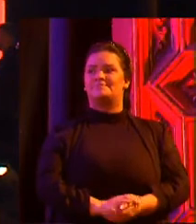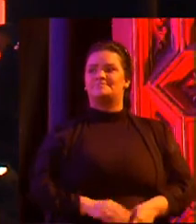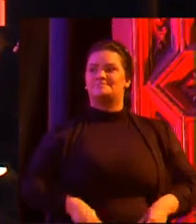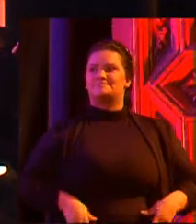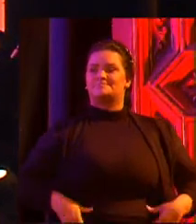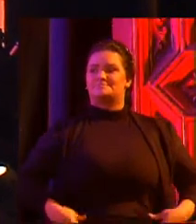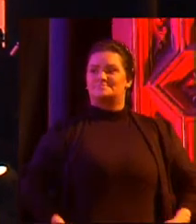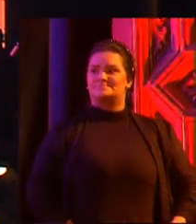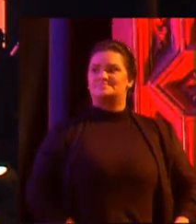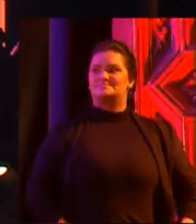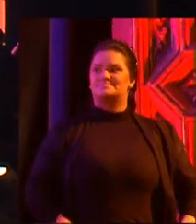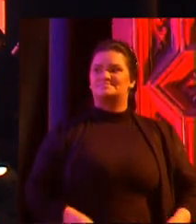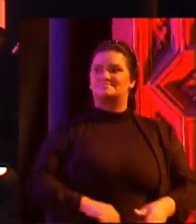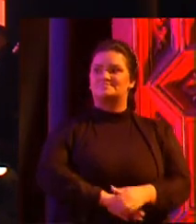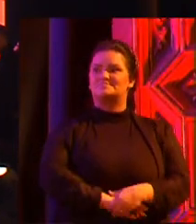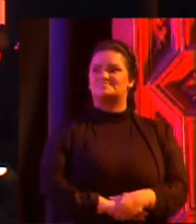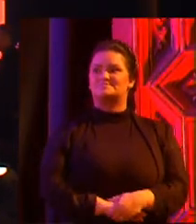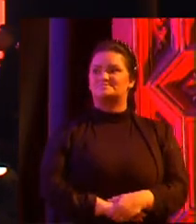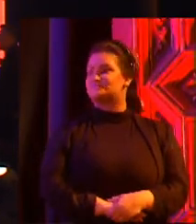Toma, Marcela.